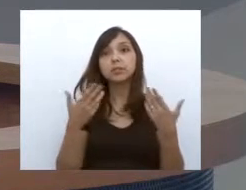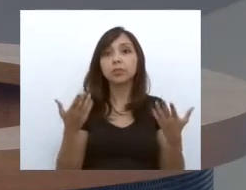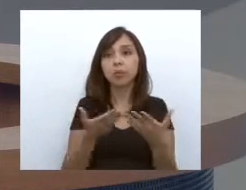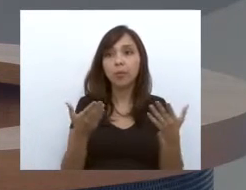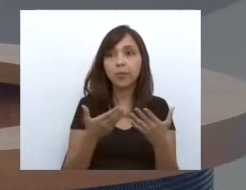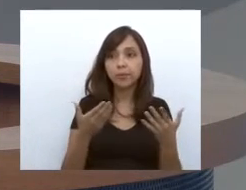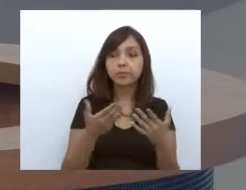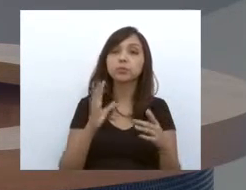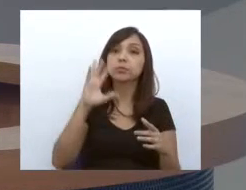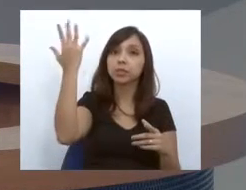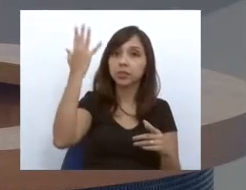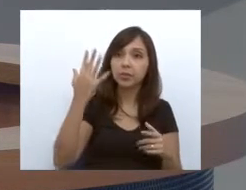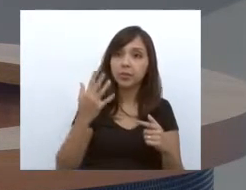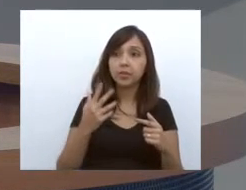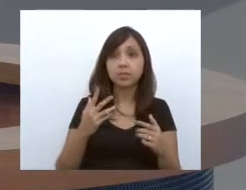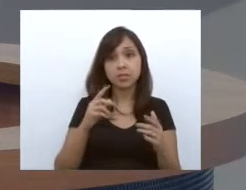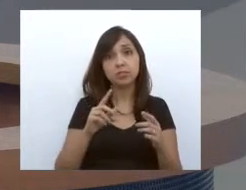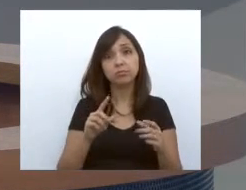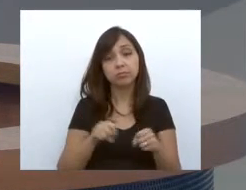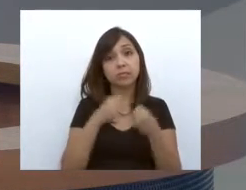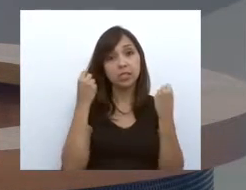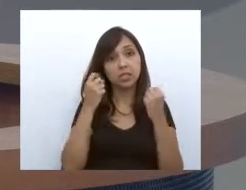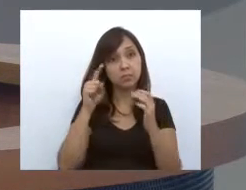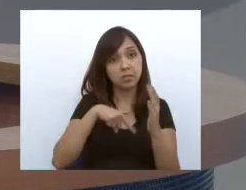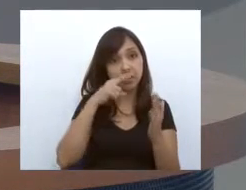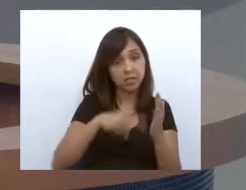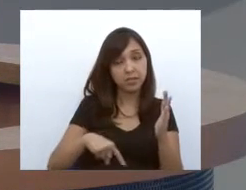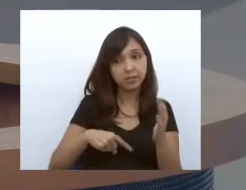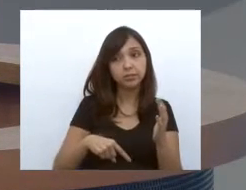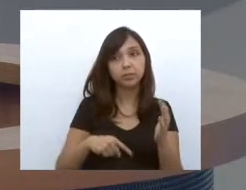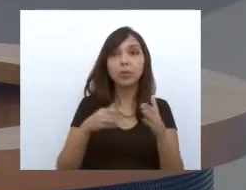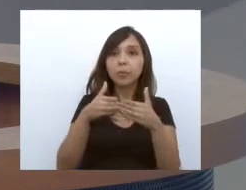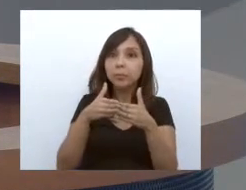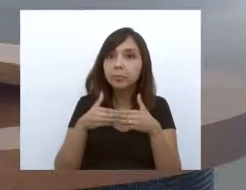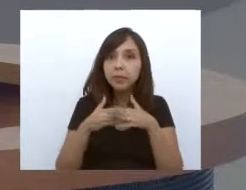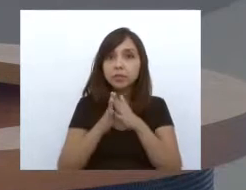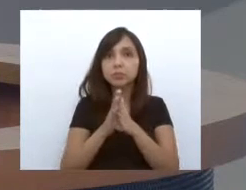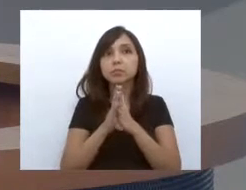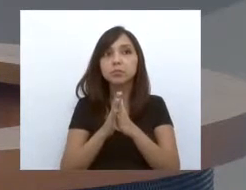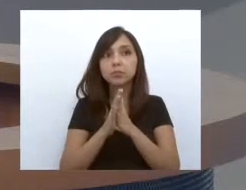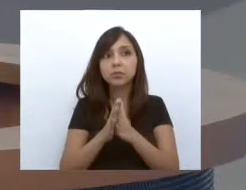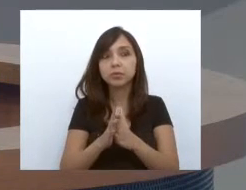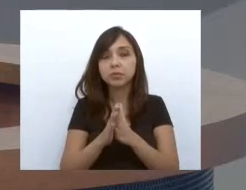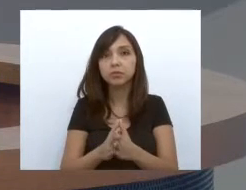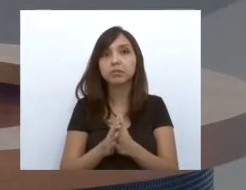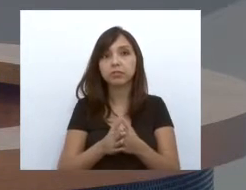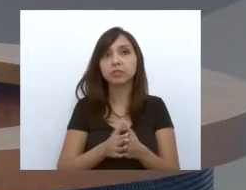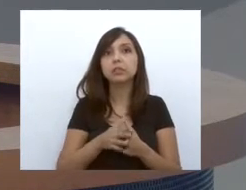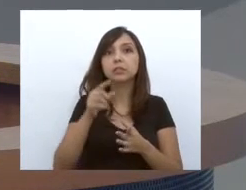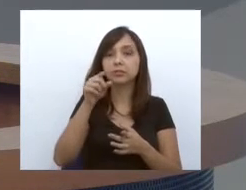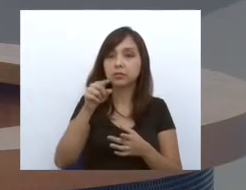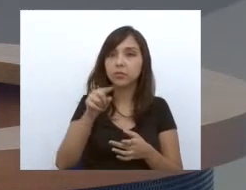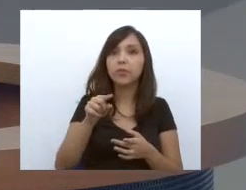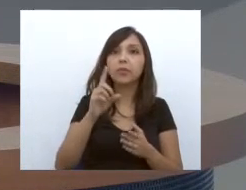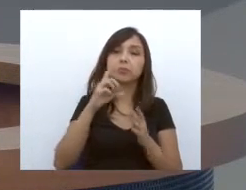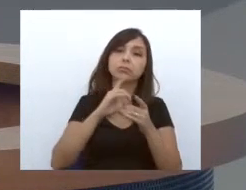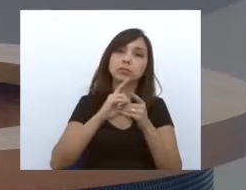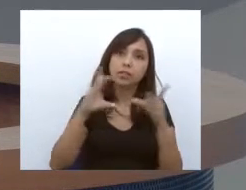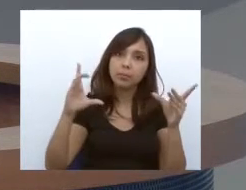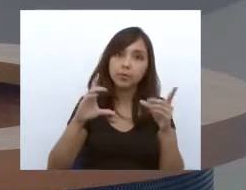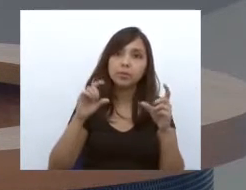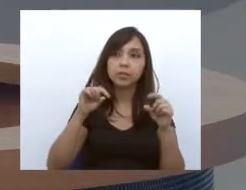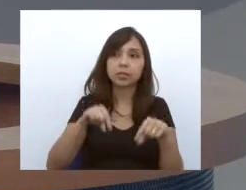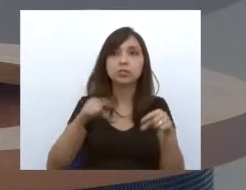um lapso e foi quebrado. Então eu pediria, como Vossa Excelência sempre teve um espírito democrático, pelo